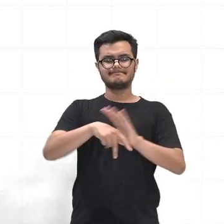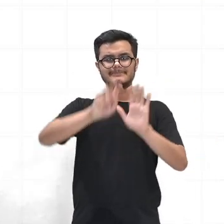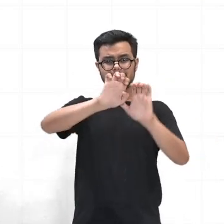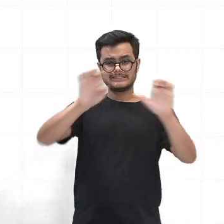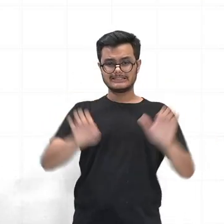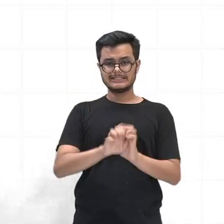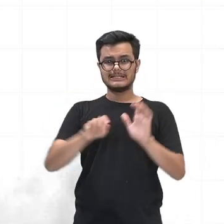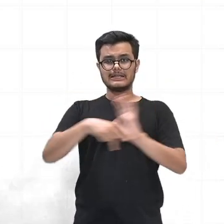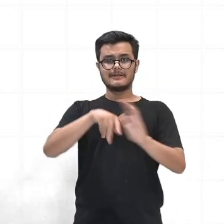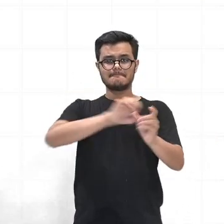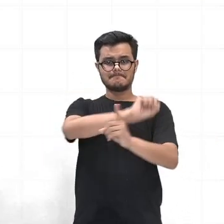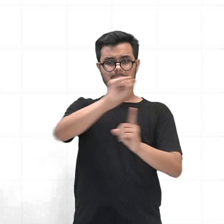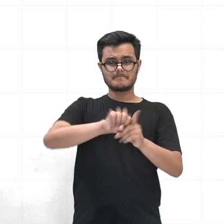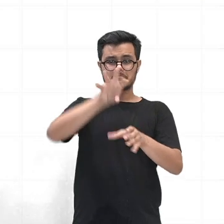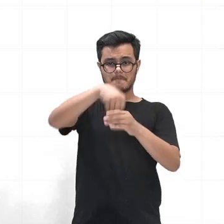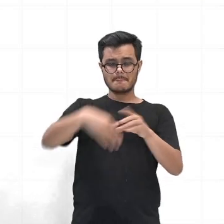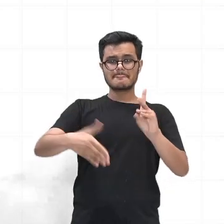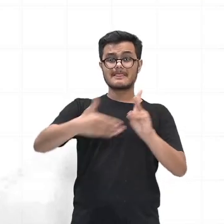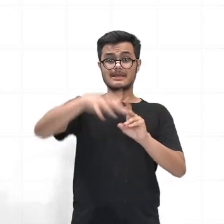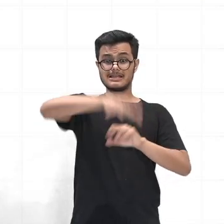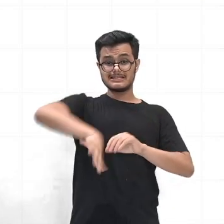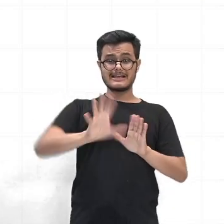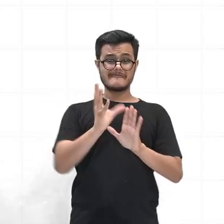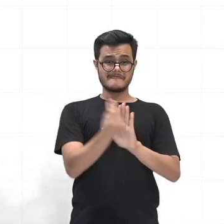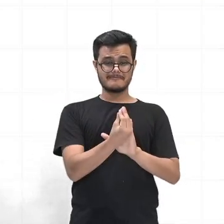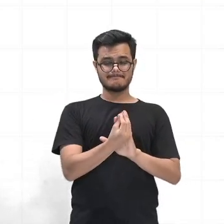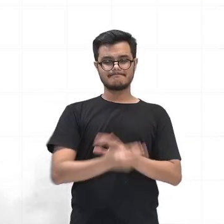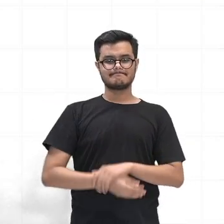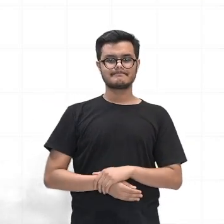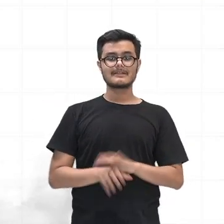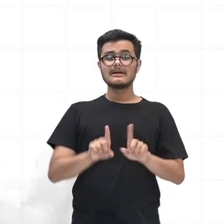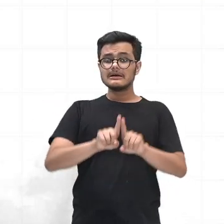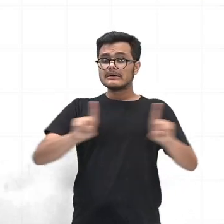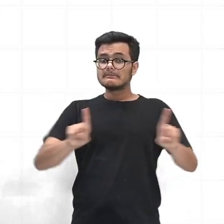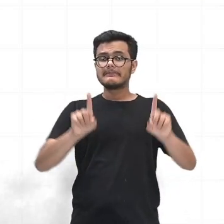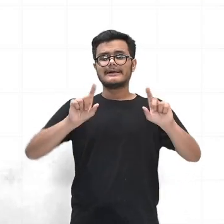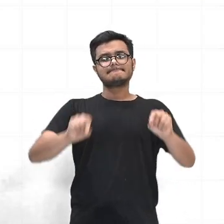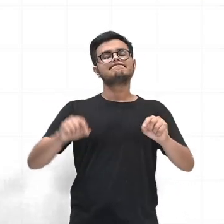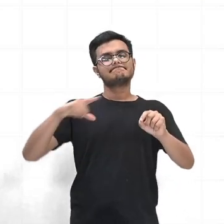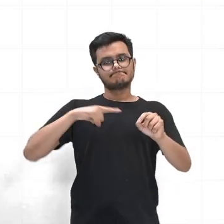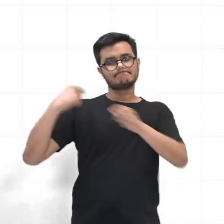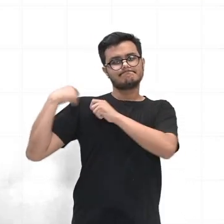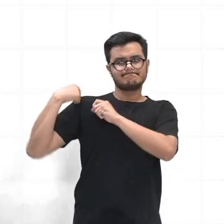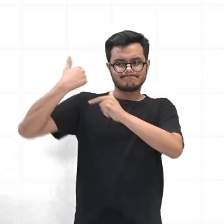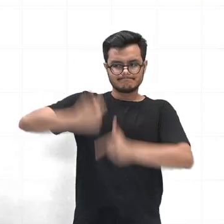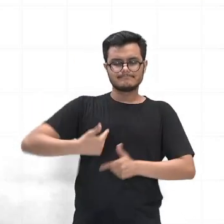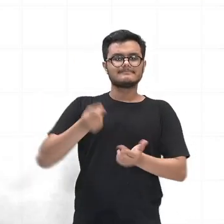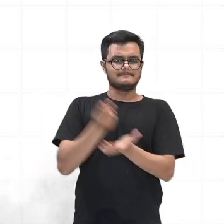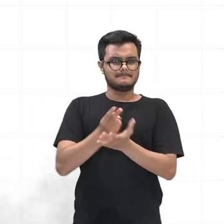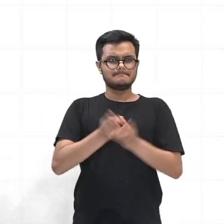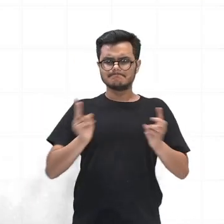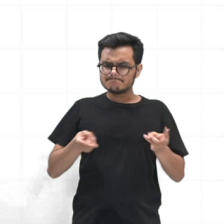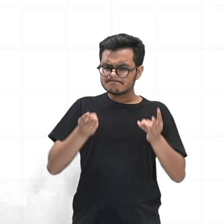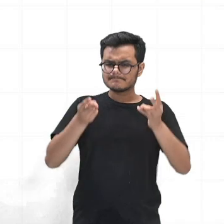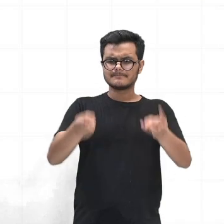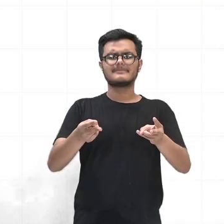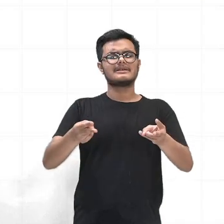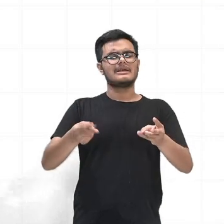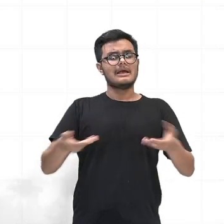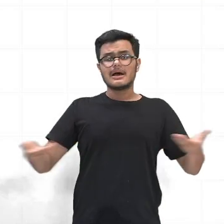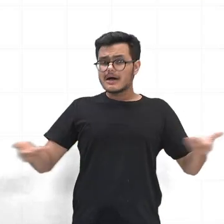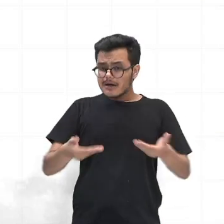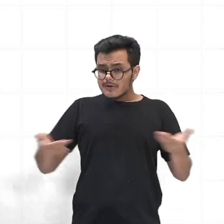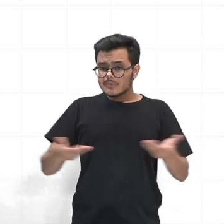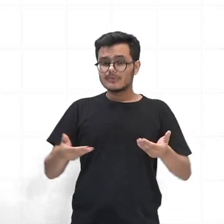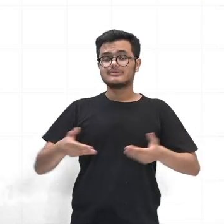das populações indígenas da Amazônia. No entanto, a herança dessa diversidade étnica e cultural persiste,